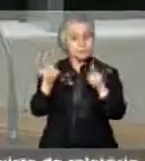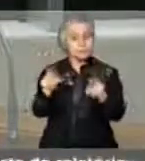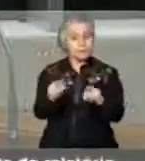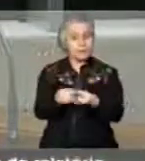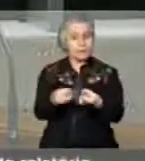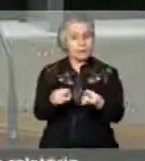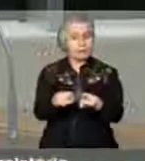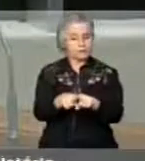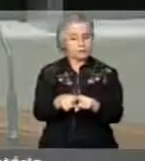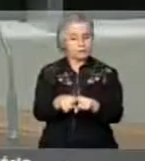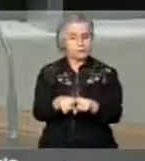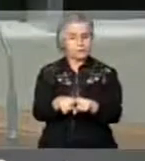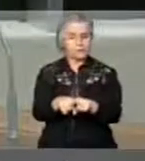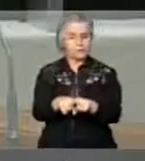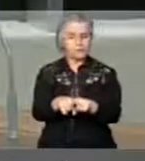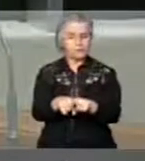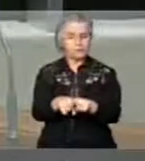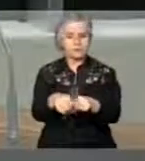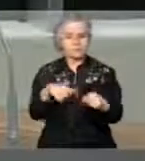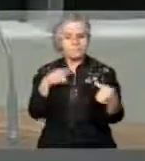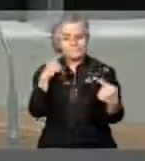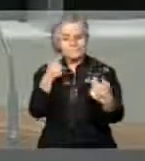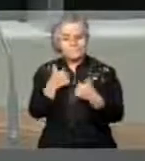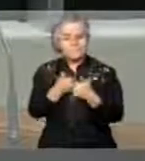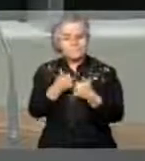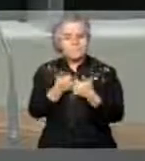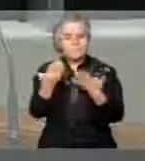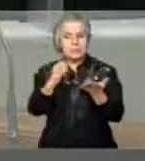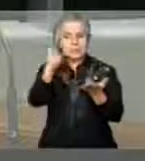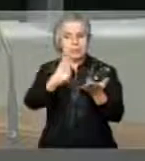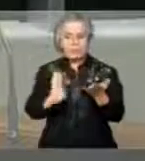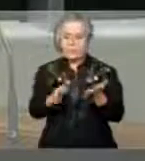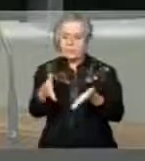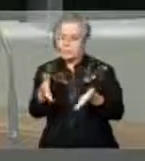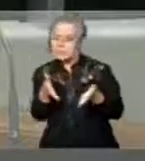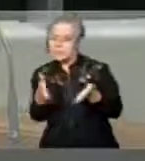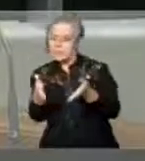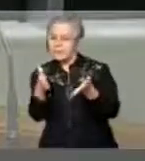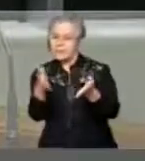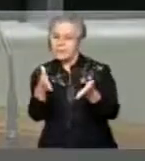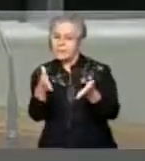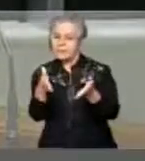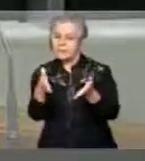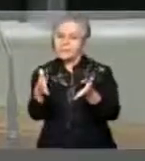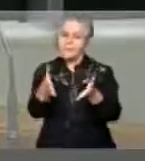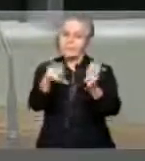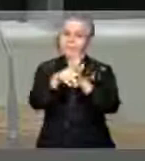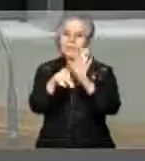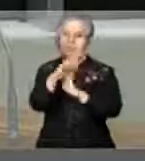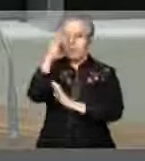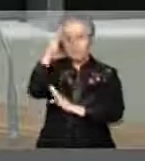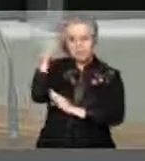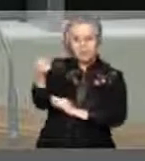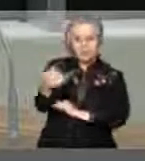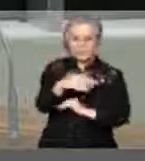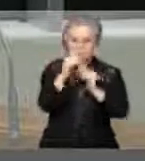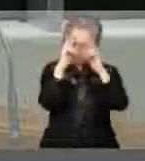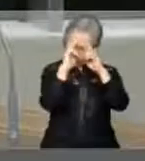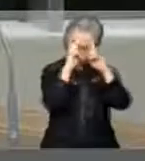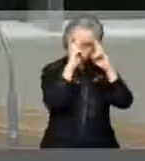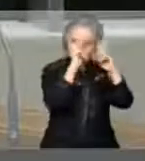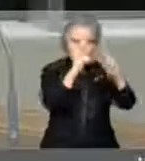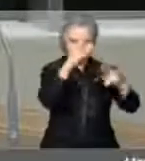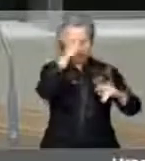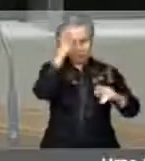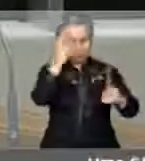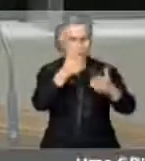contundentes é eloquente o exemplo de que o Brasil caminha nos trilhos da modernidade e do respeito ao indivíduo,